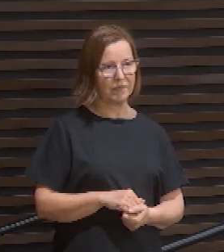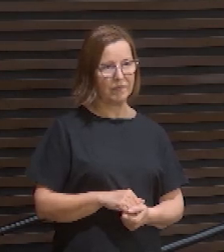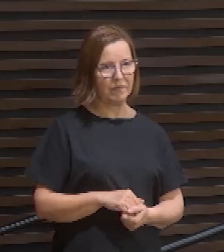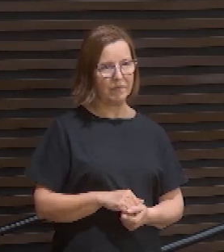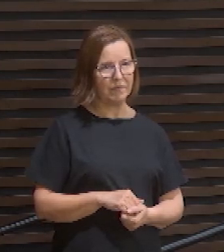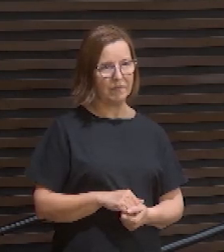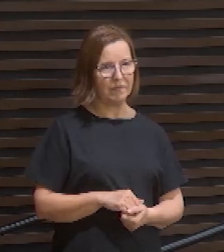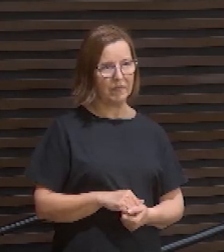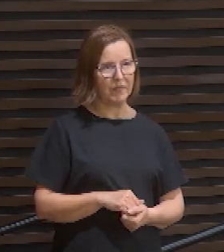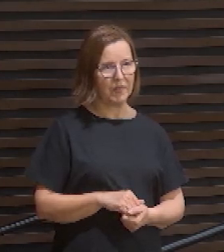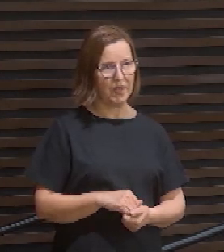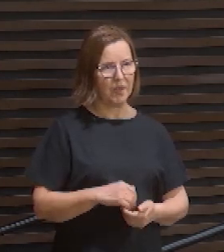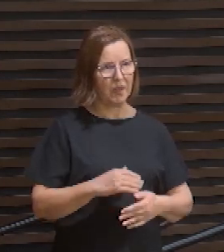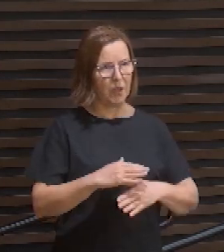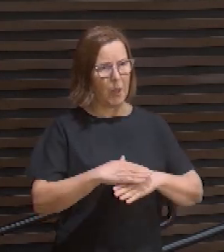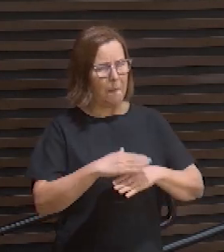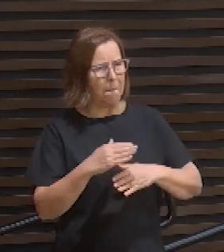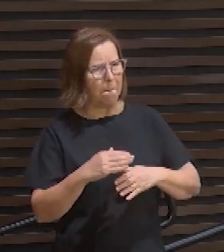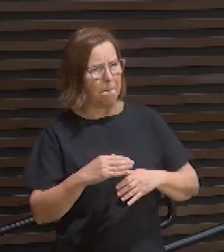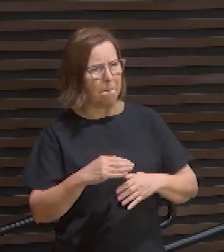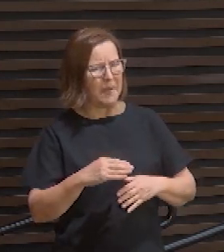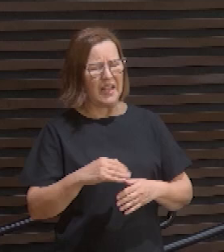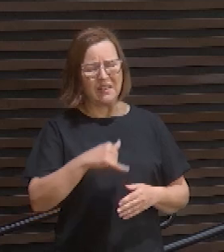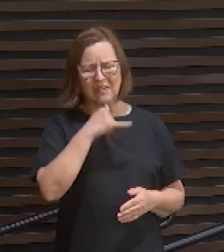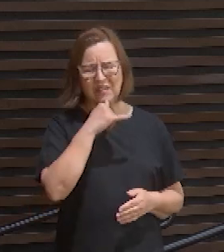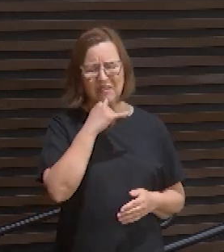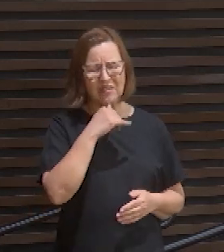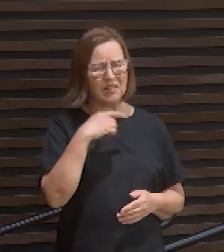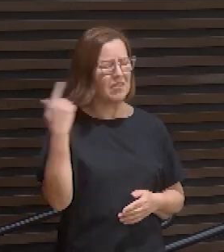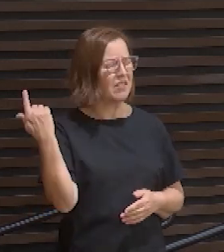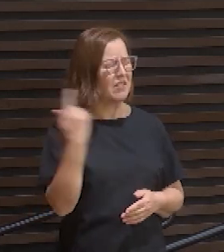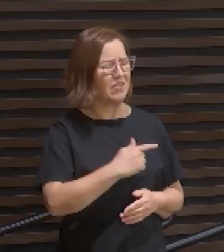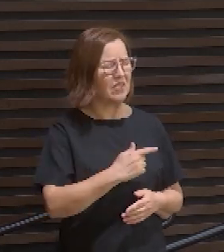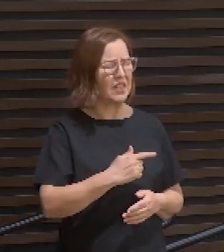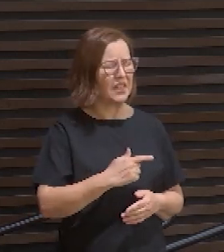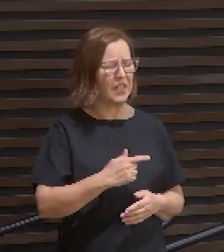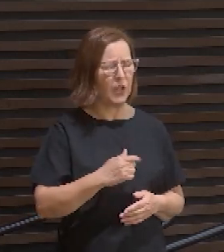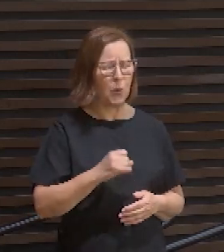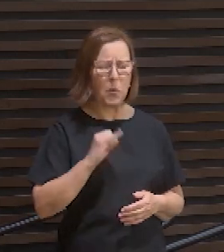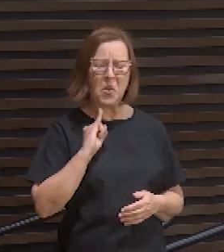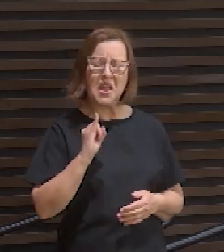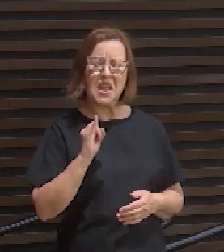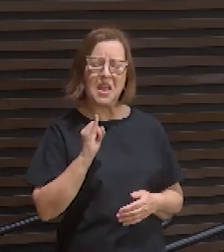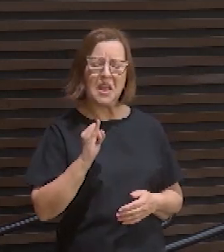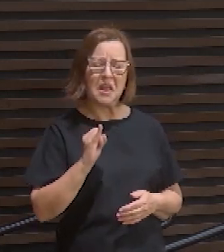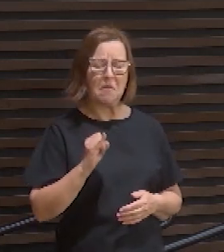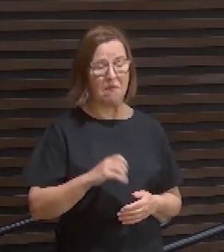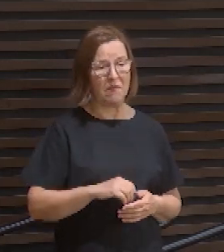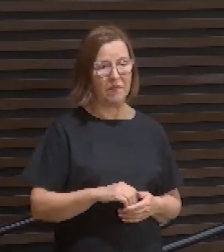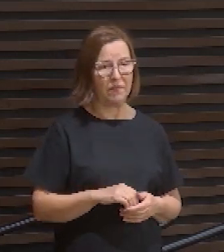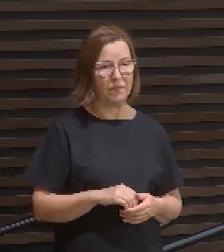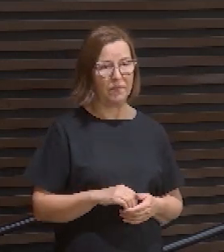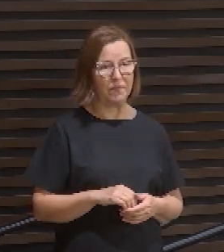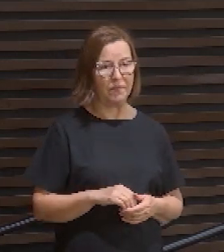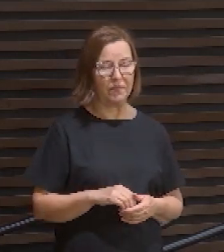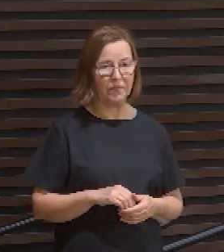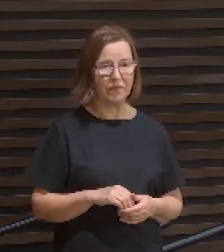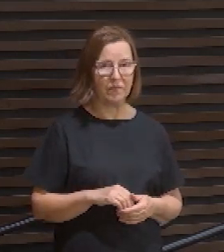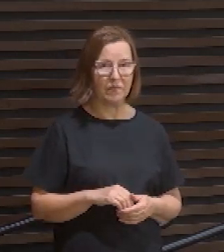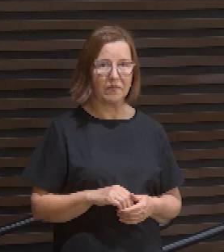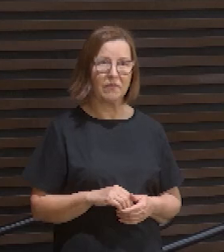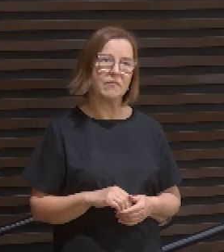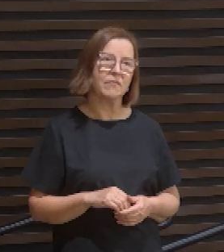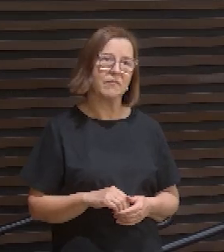Mas mais infeliz até que o ímpio. Mas eu sou feliz, não sou... O paradoxo da